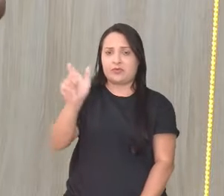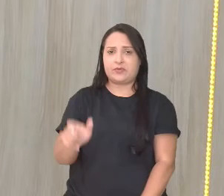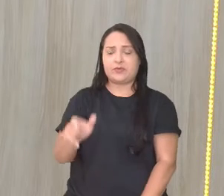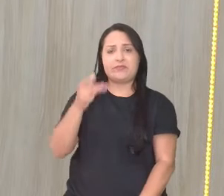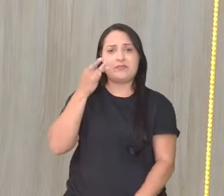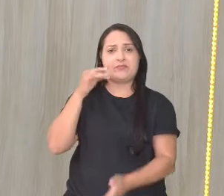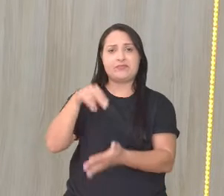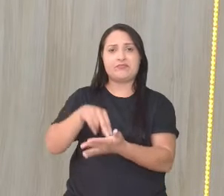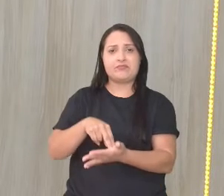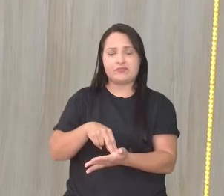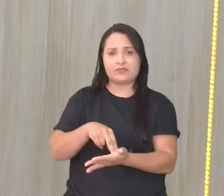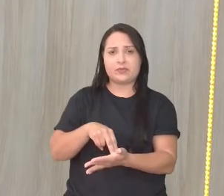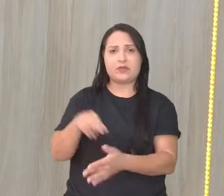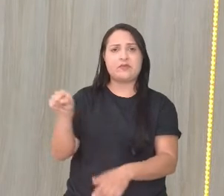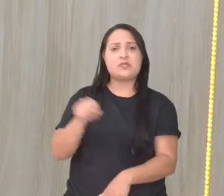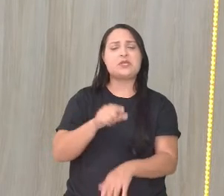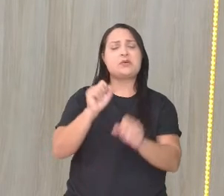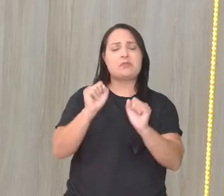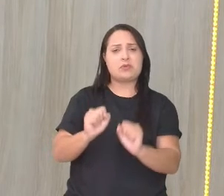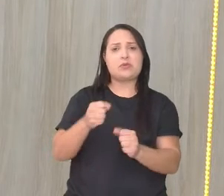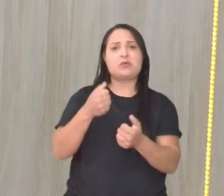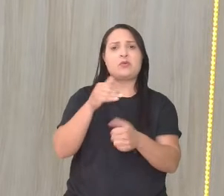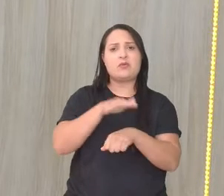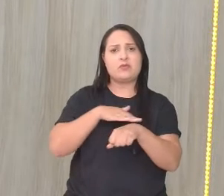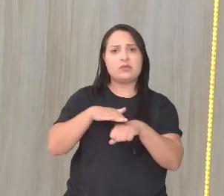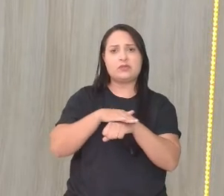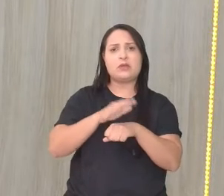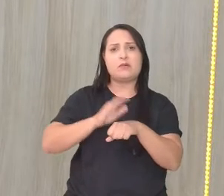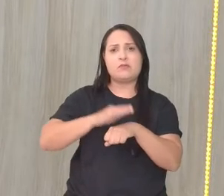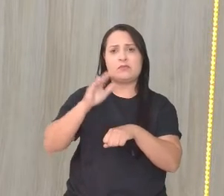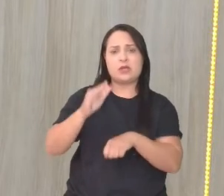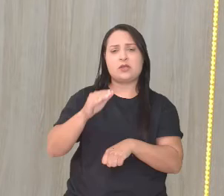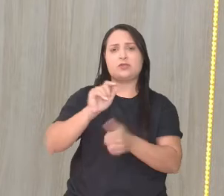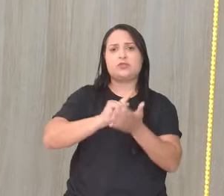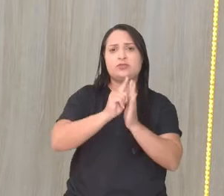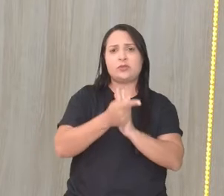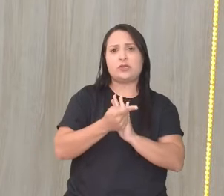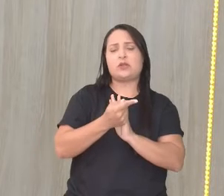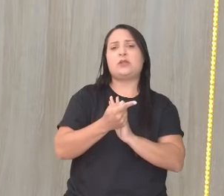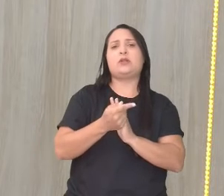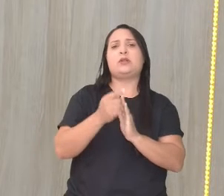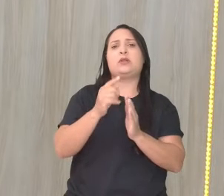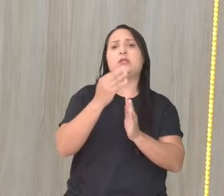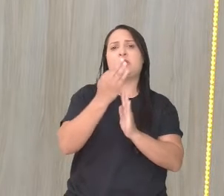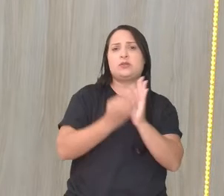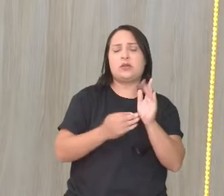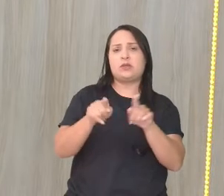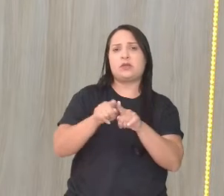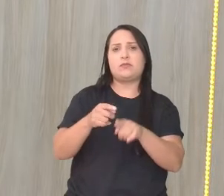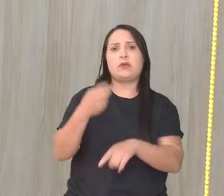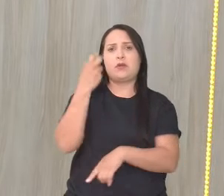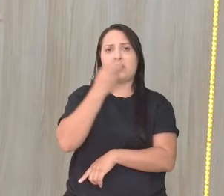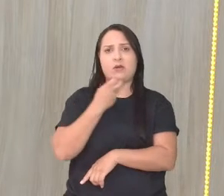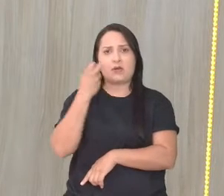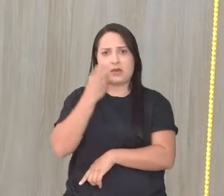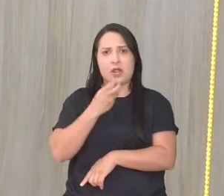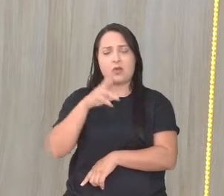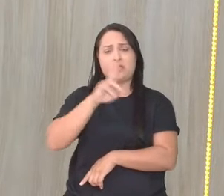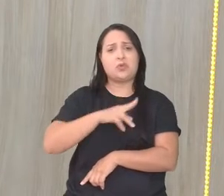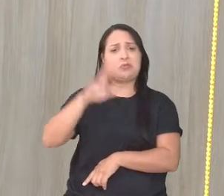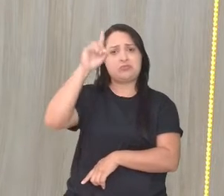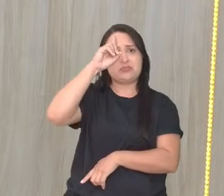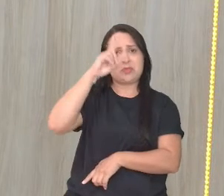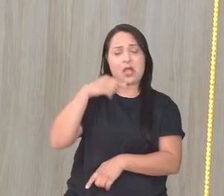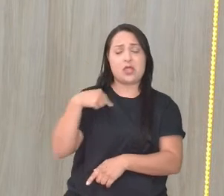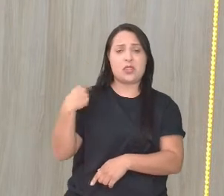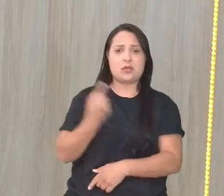vocês podem conversar mais sobre esse gênero textual e oral, muito utilizado no nosso dia a dia, tá certo? A nossa aula fica por